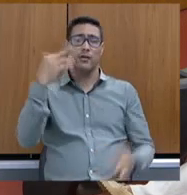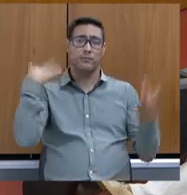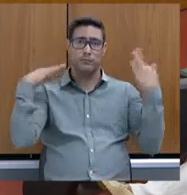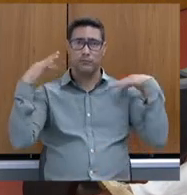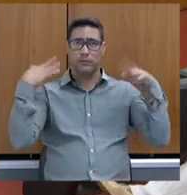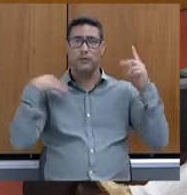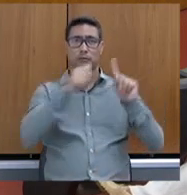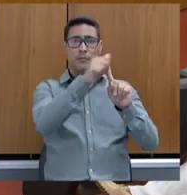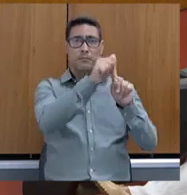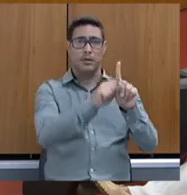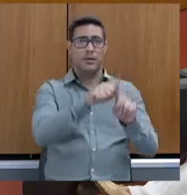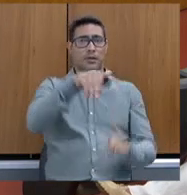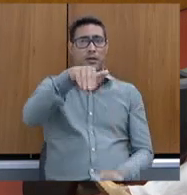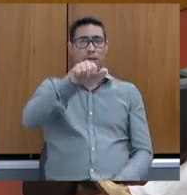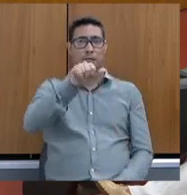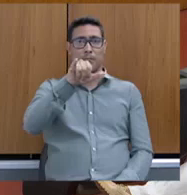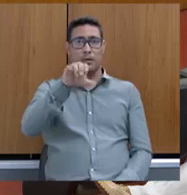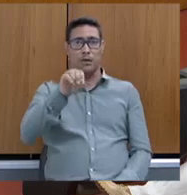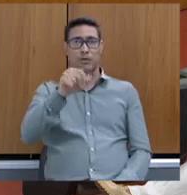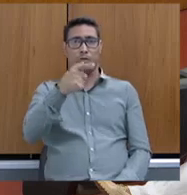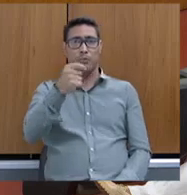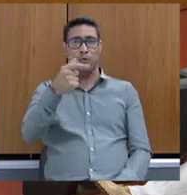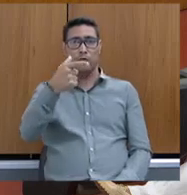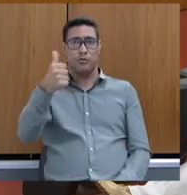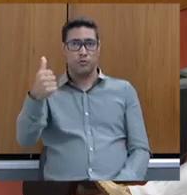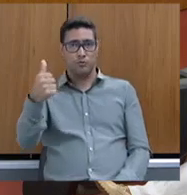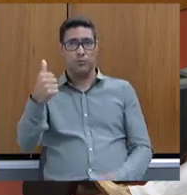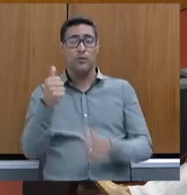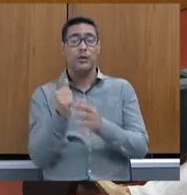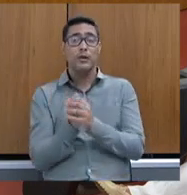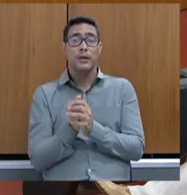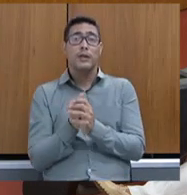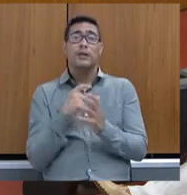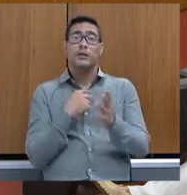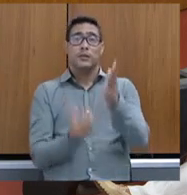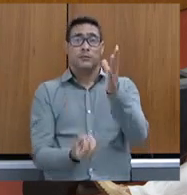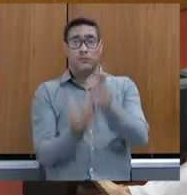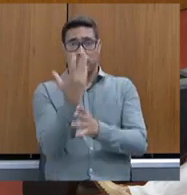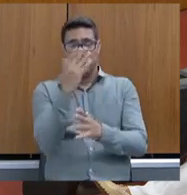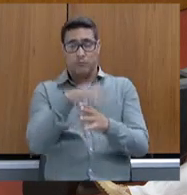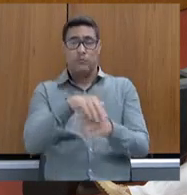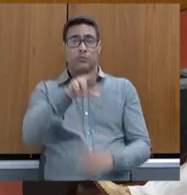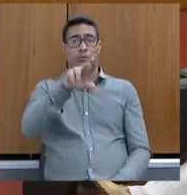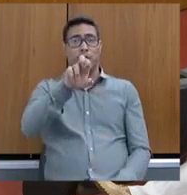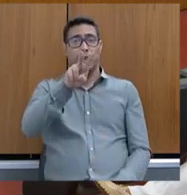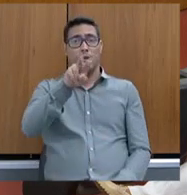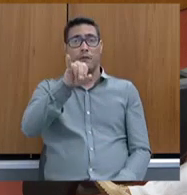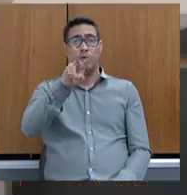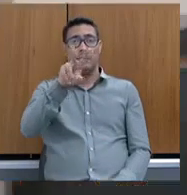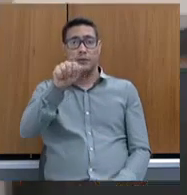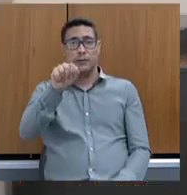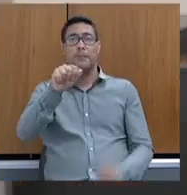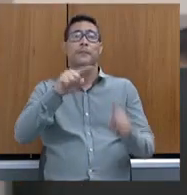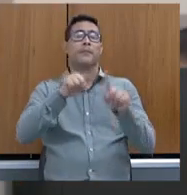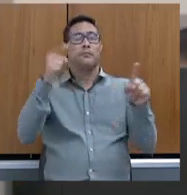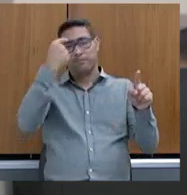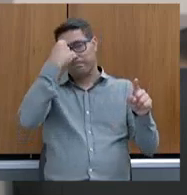2021 não é isso Milena em Maio de 2021 nós lançamos o reviva turismo pensando